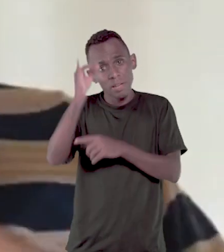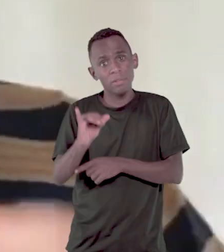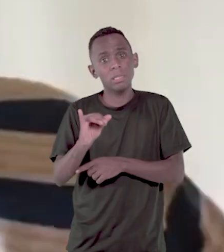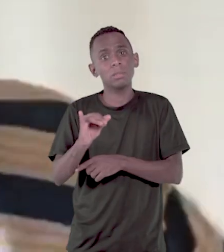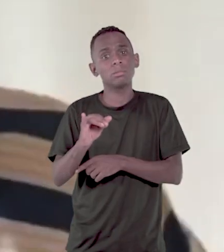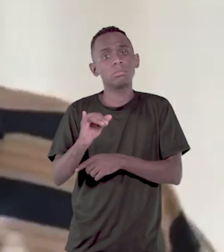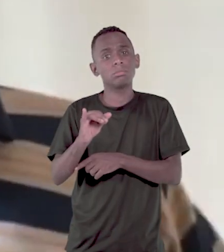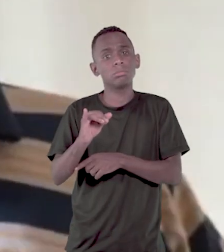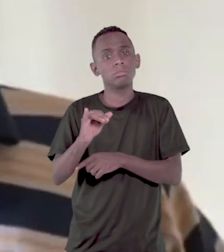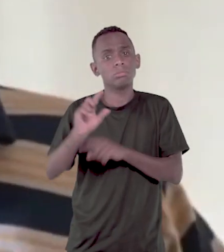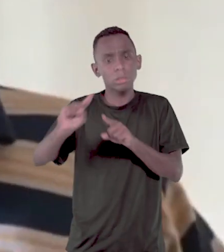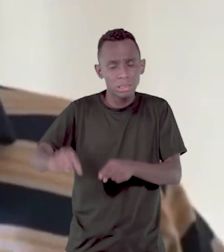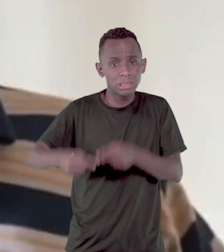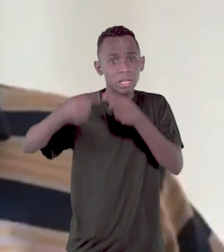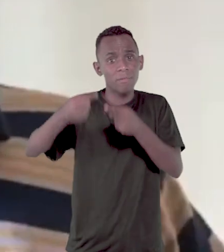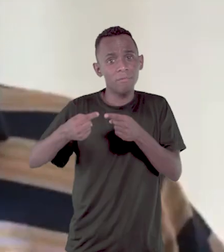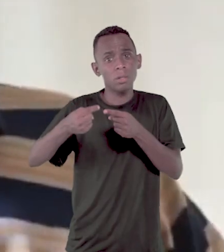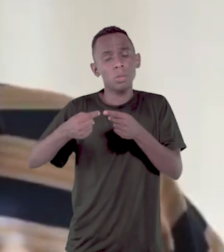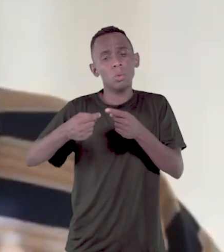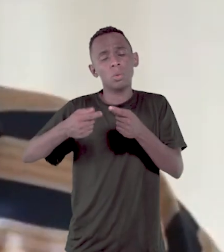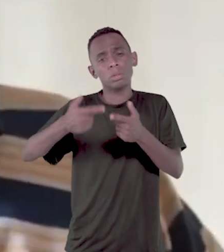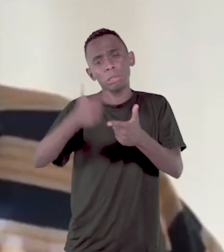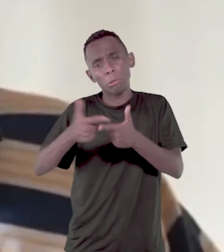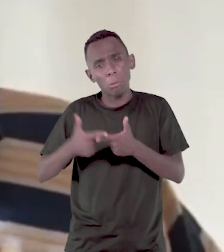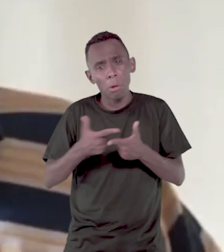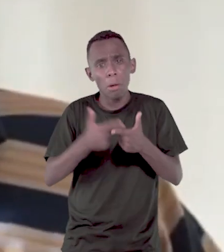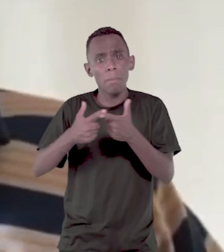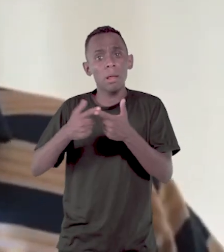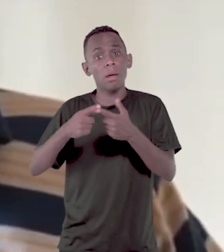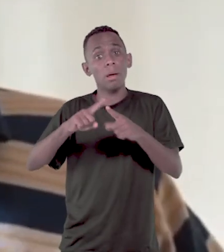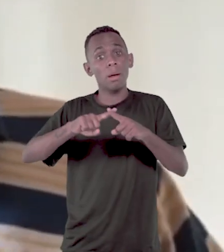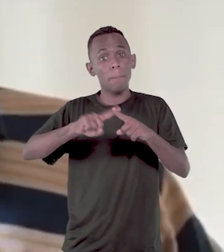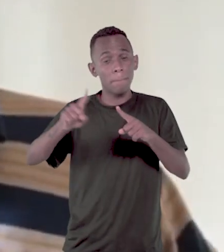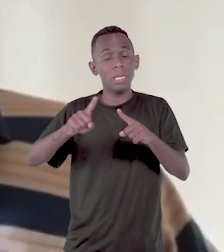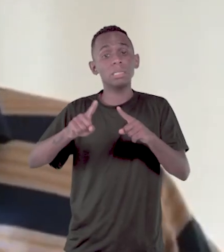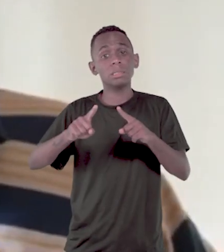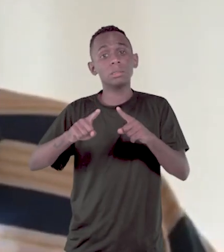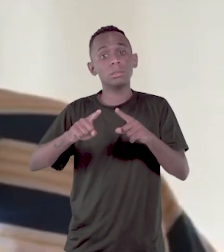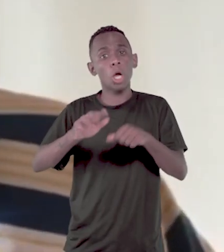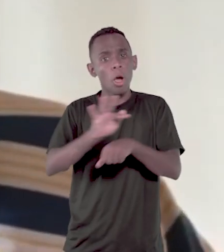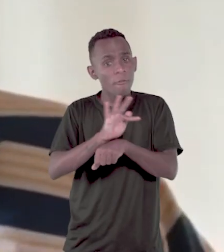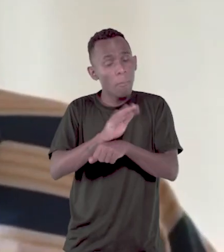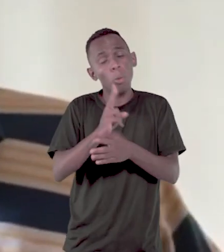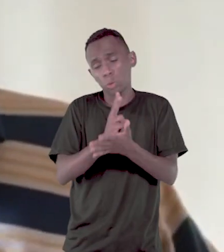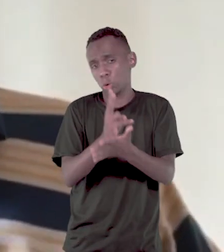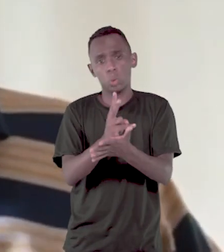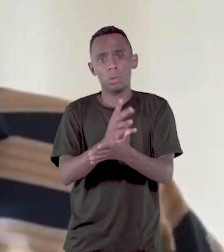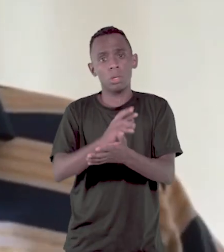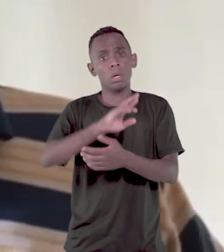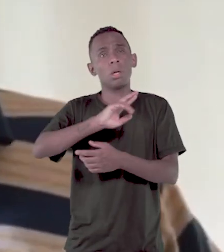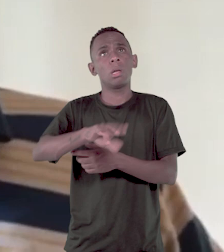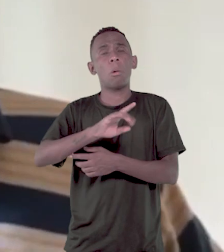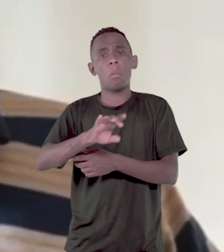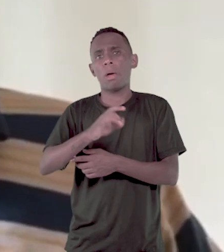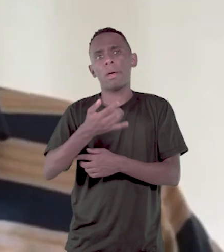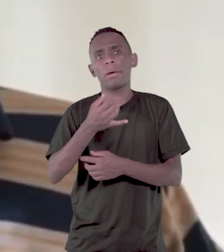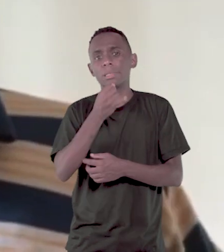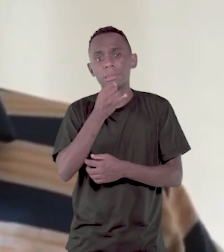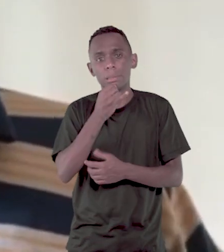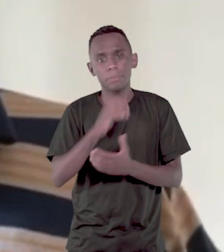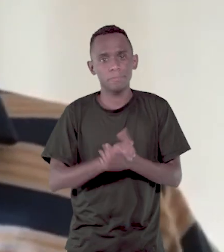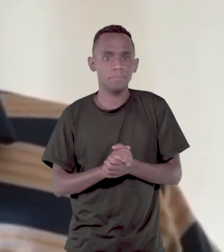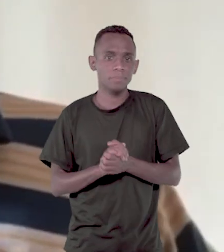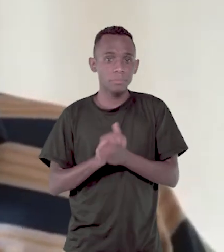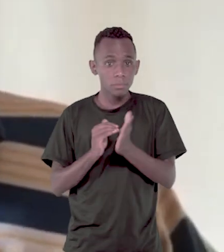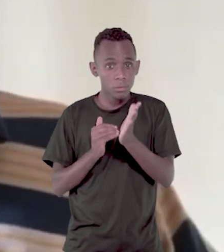combatendo, né, as mazelas, etc. e tal, mas ele é muito conservador do ponto de vista formal. E não é à toa